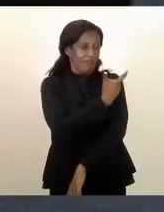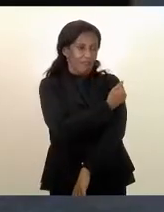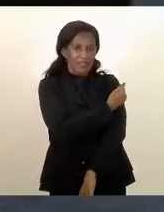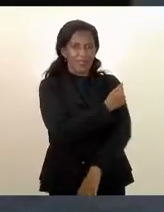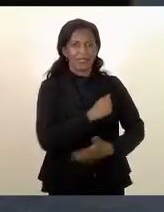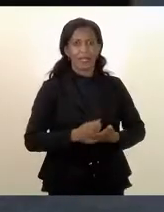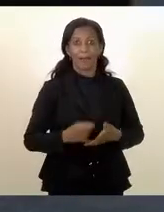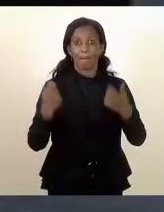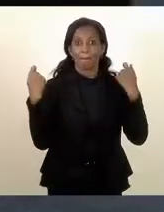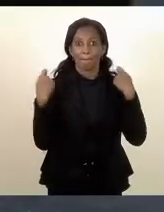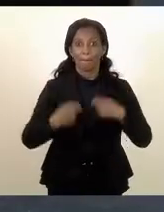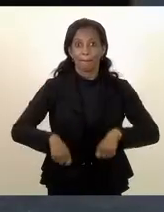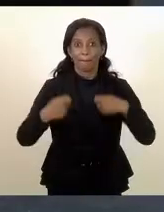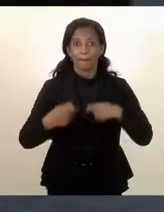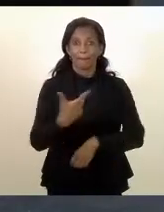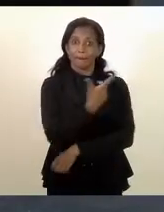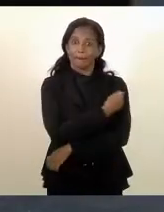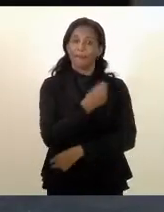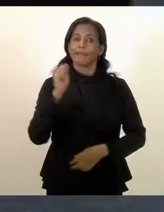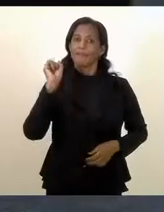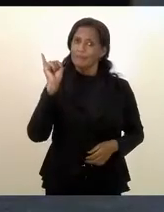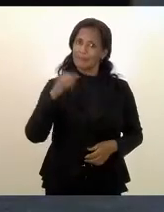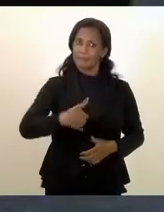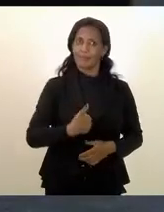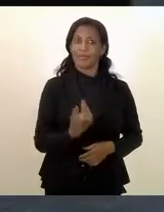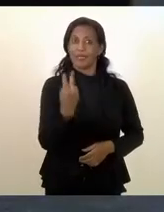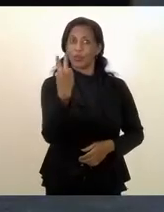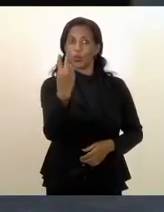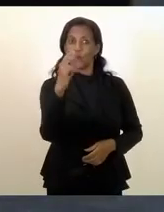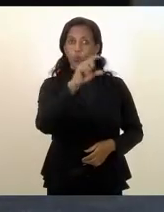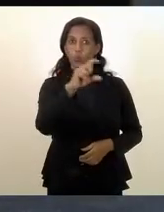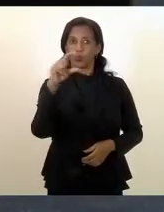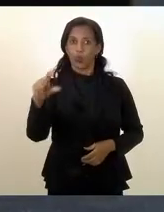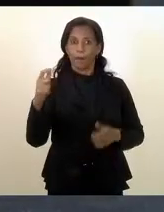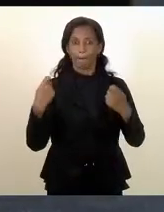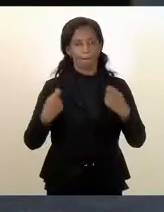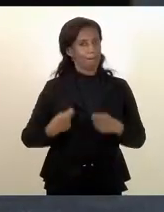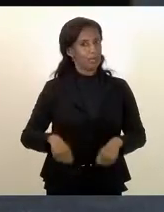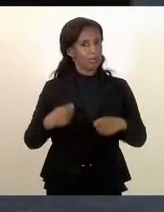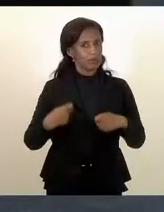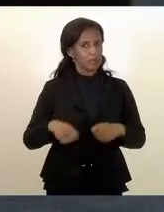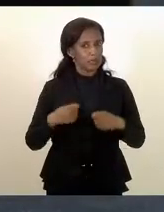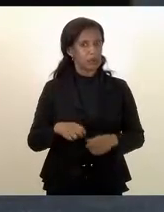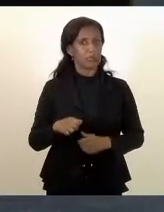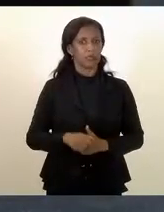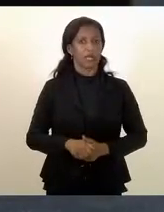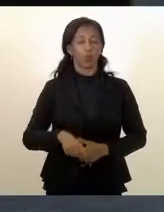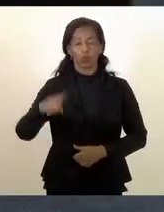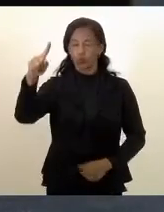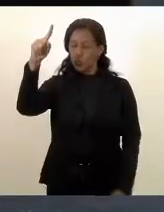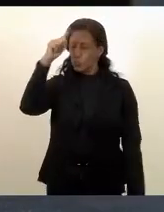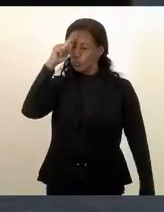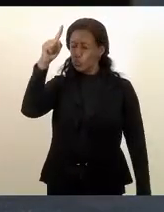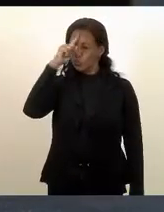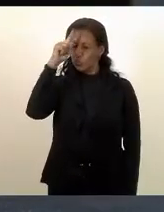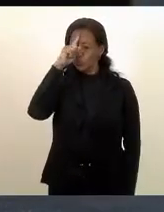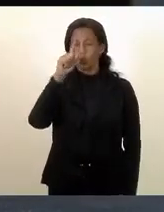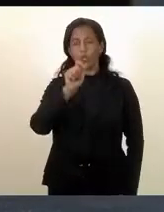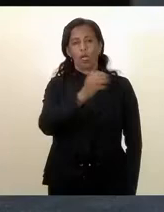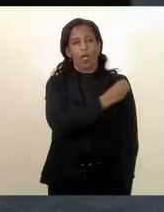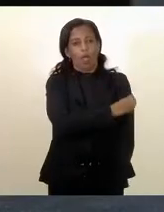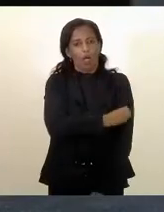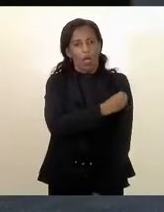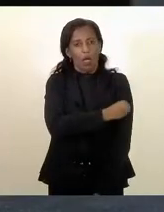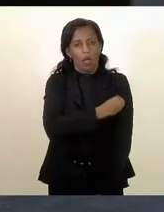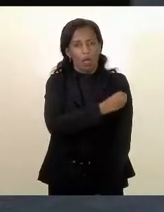tem que vacinar sim as duas doses tem que passar e usar dia a dia álcool gel